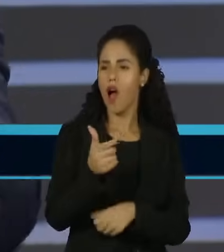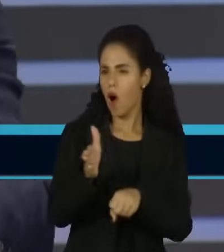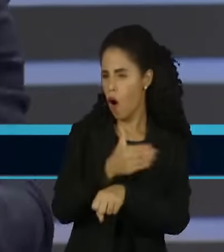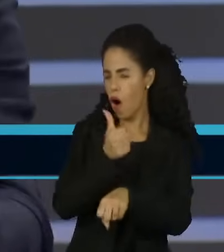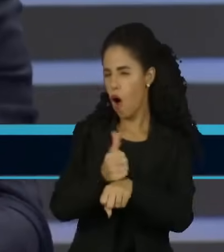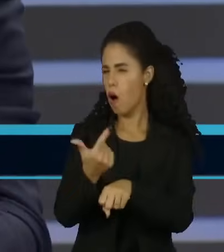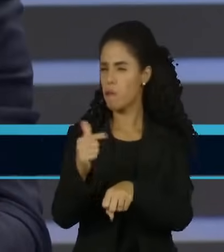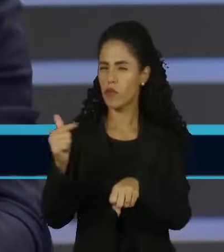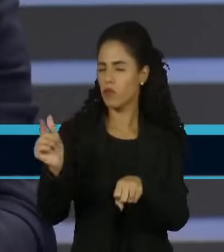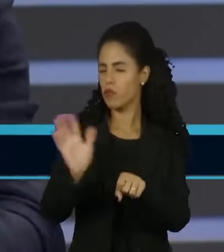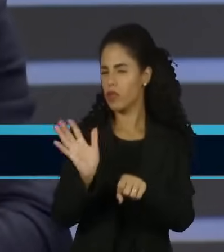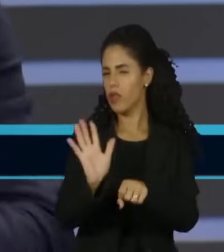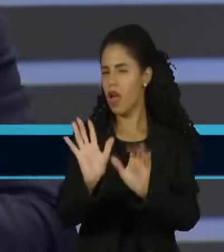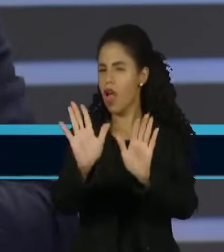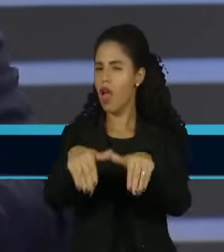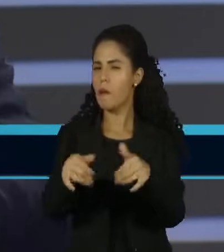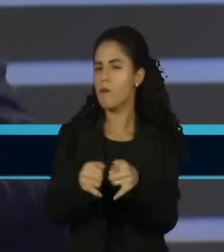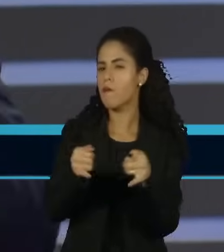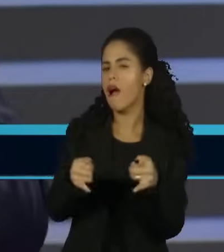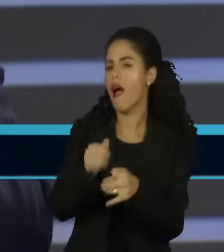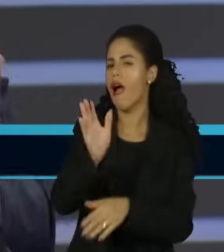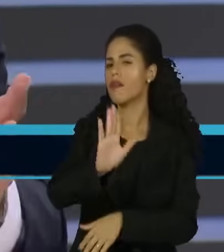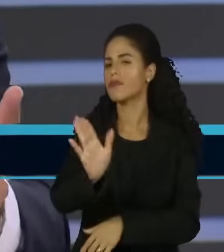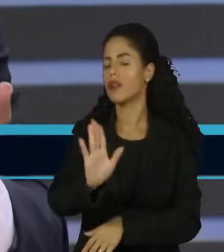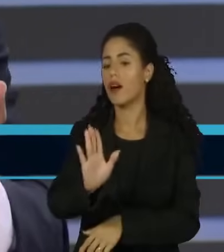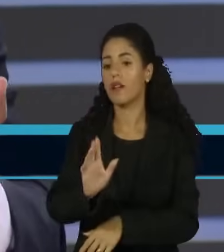estavam mobilizados, as Forças Armadas não estavam.